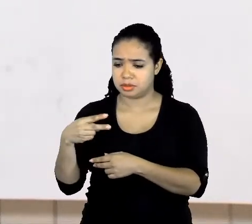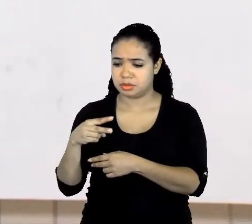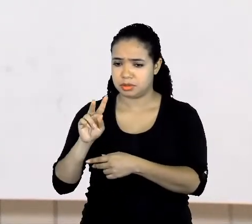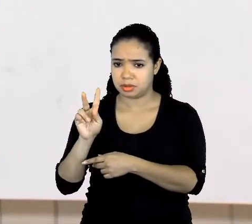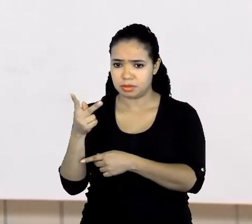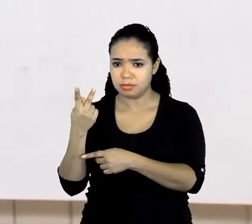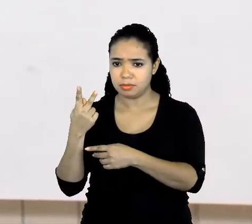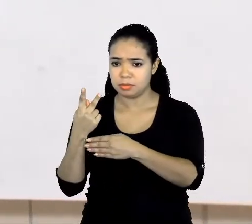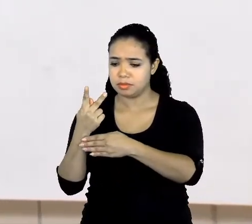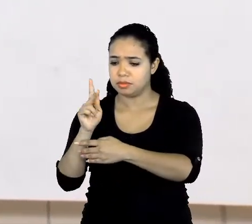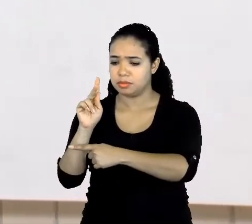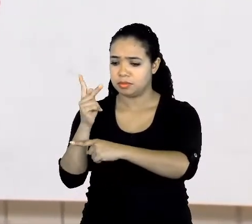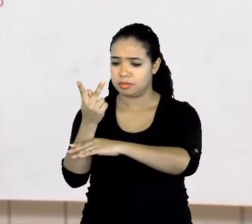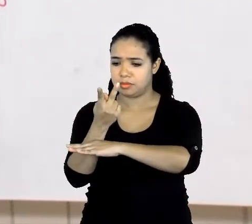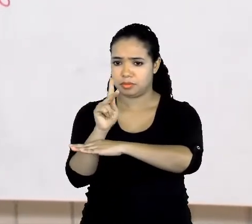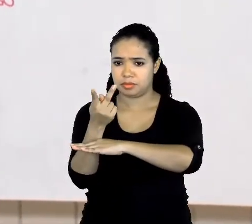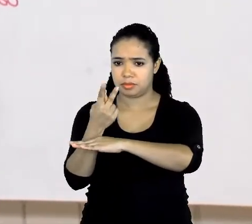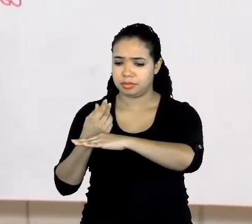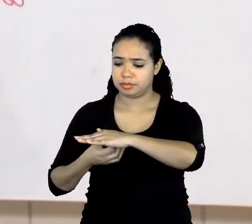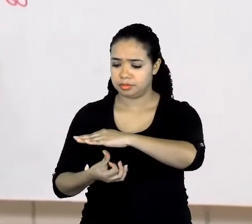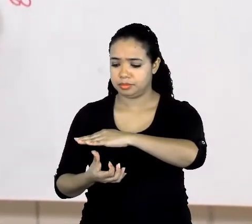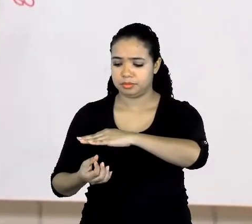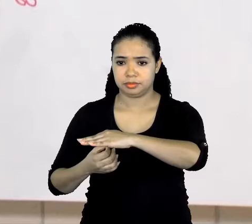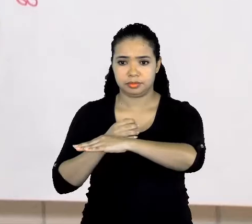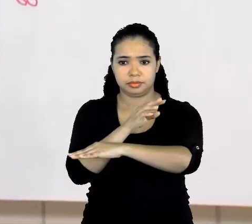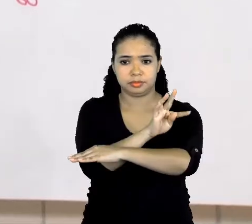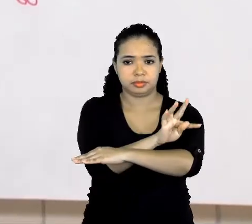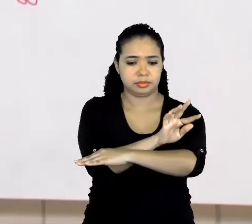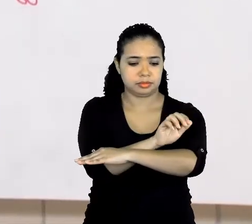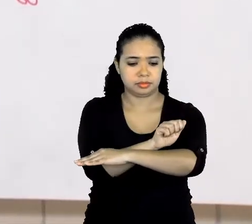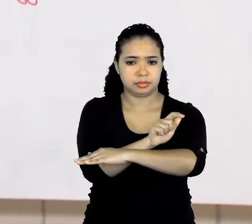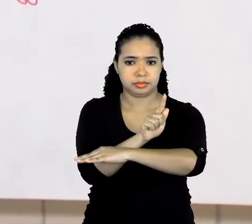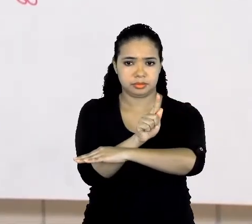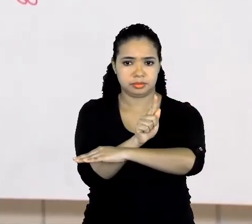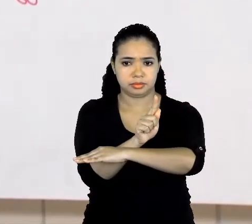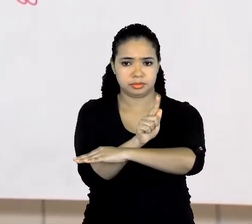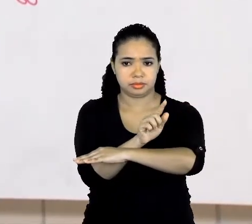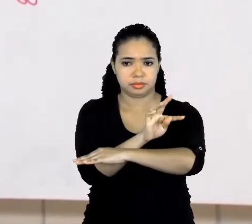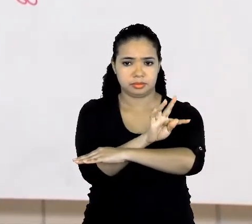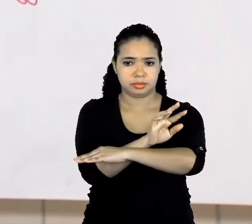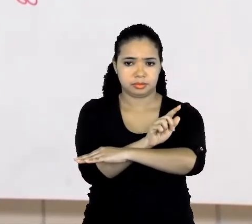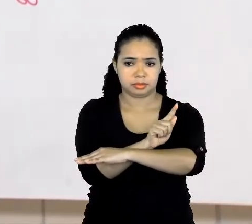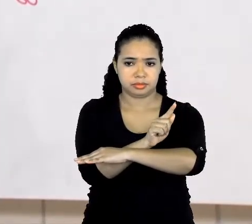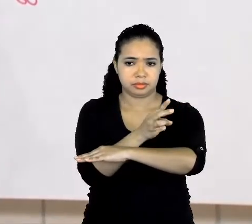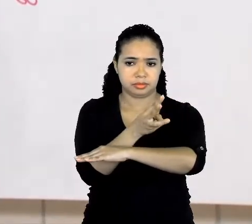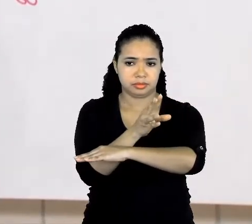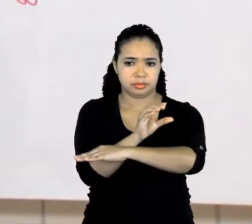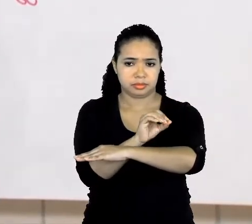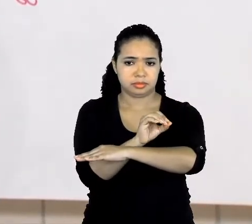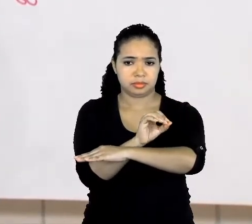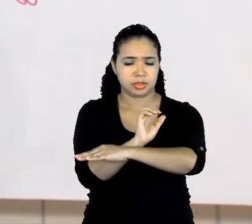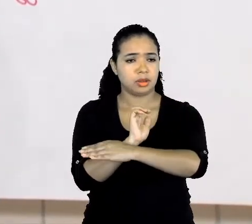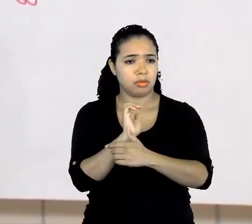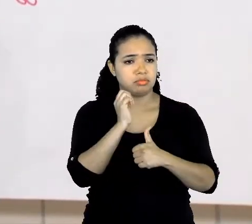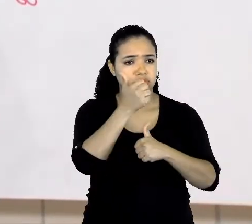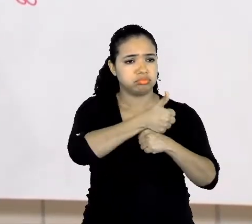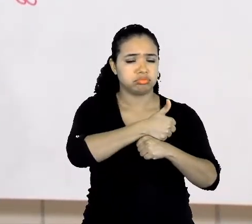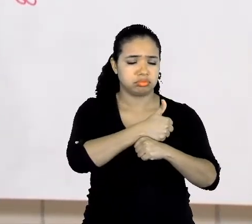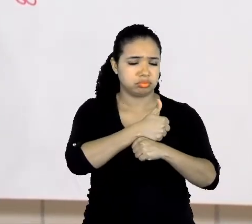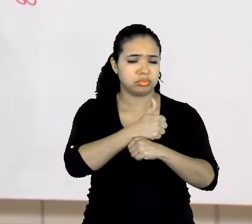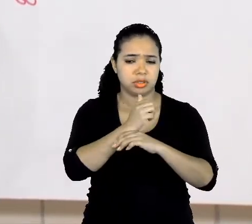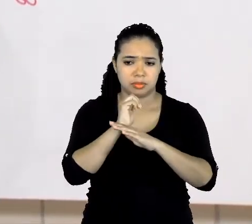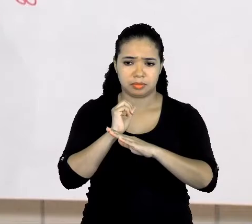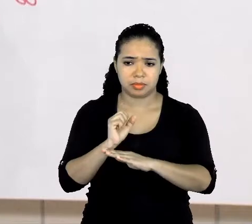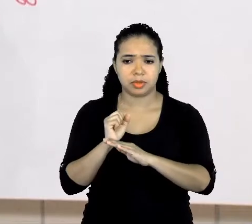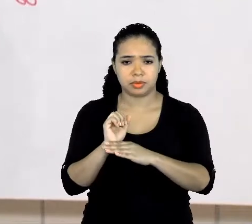Observe que se eu colocar o nome e ficar substituindo, esse processo fica mais lento. Eu já posso colocar o valor direto.